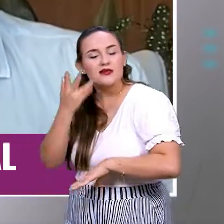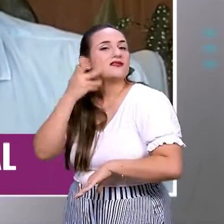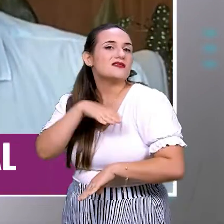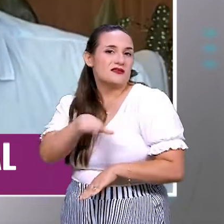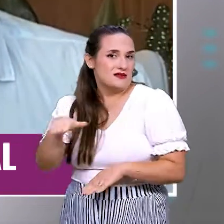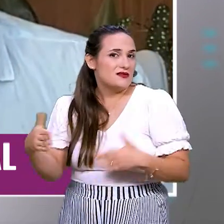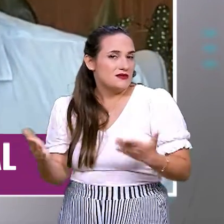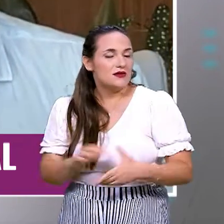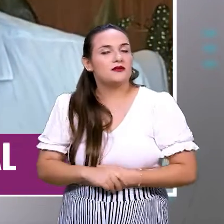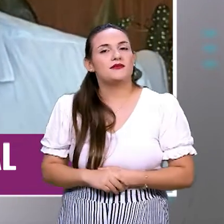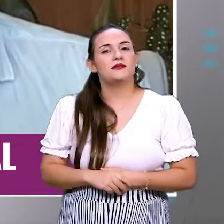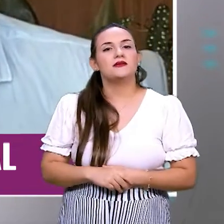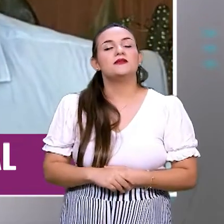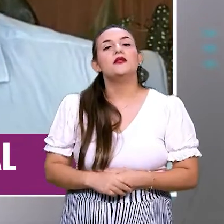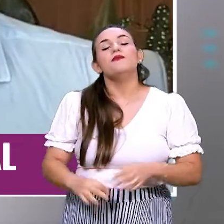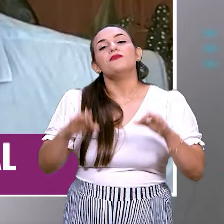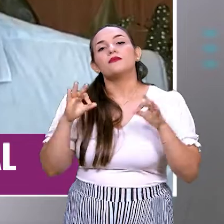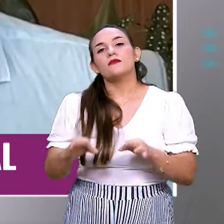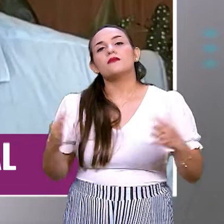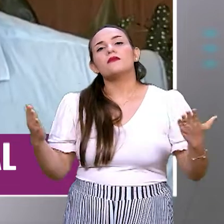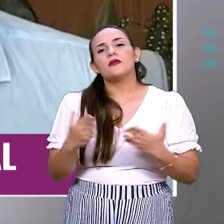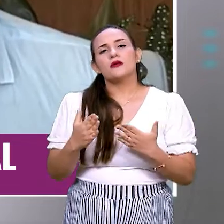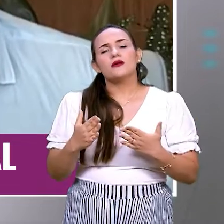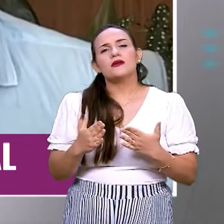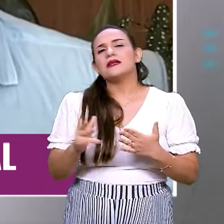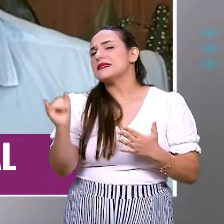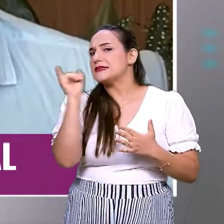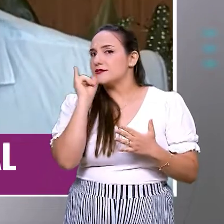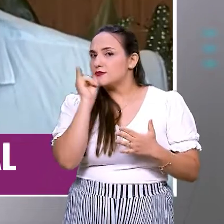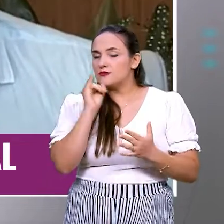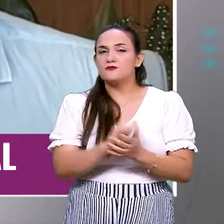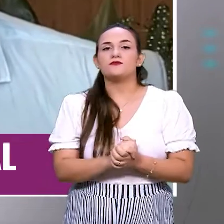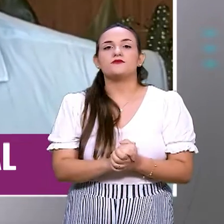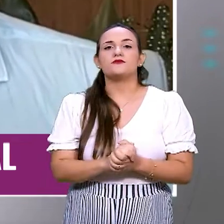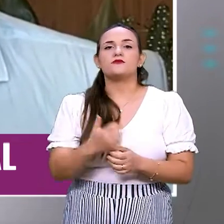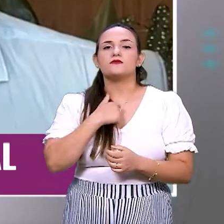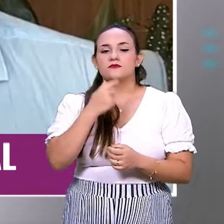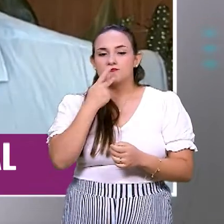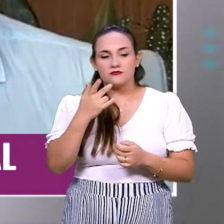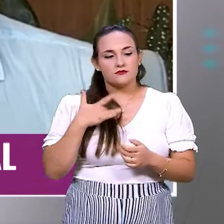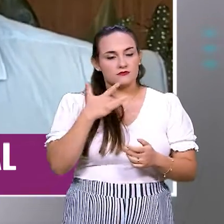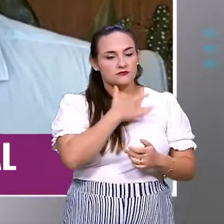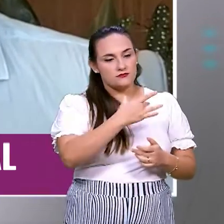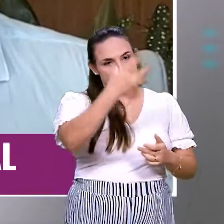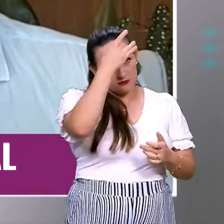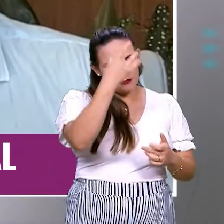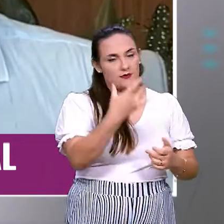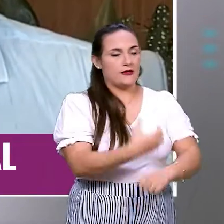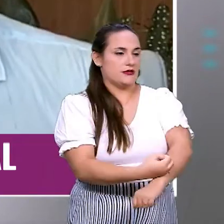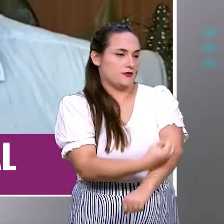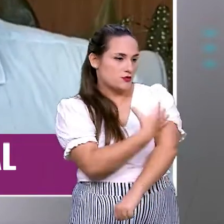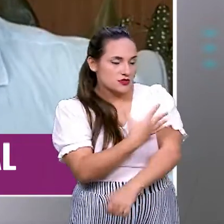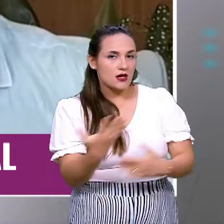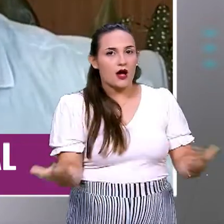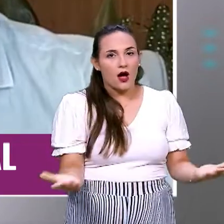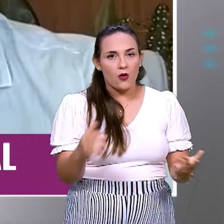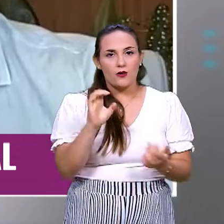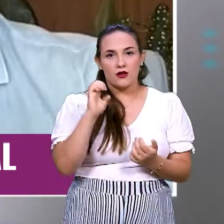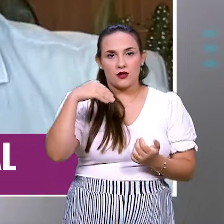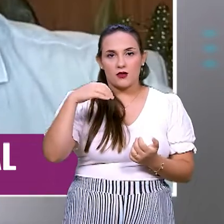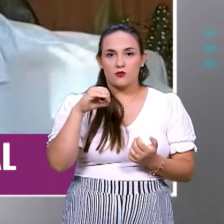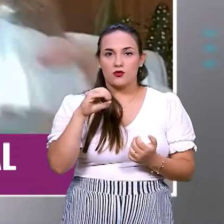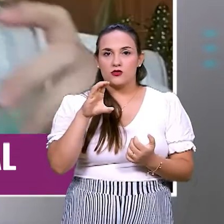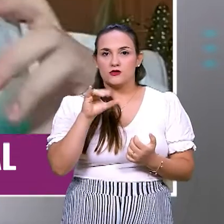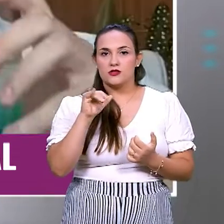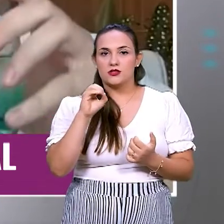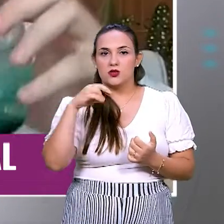crianças. Certo, e só para a gente exemplificar aqui, que nós estamos falando em saúde emocional, em questões que acontecem